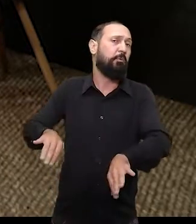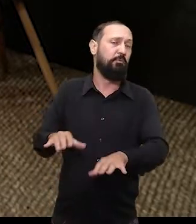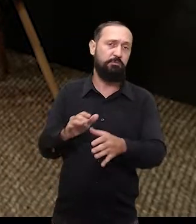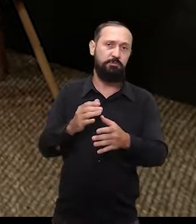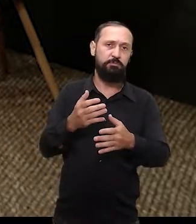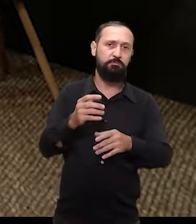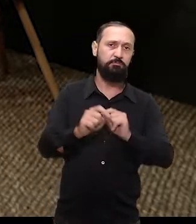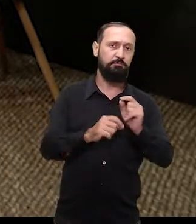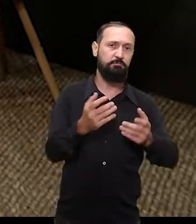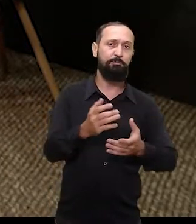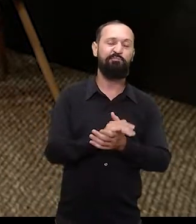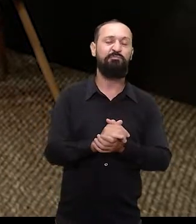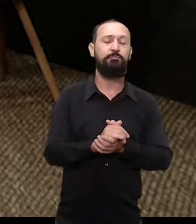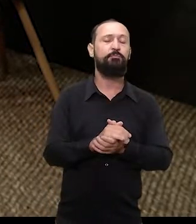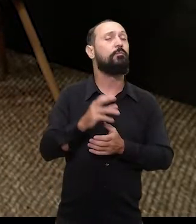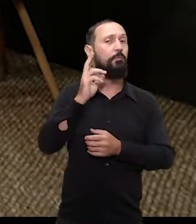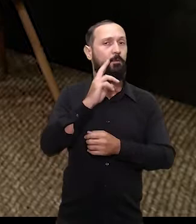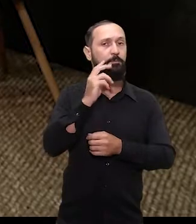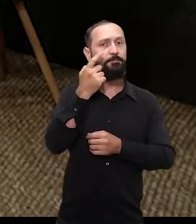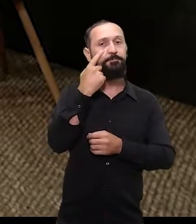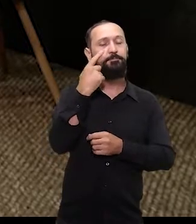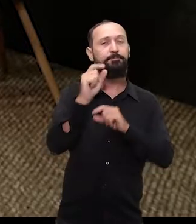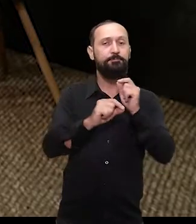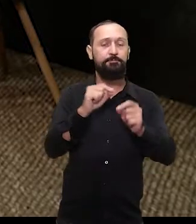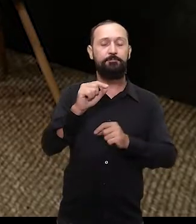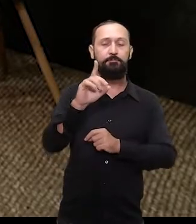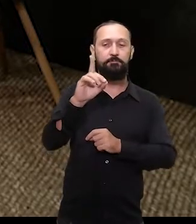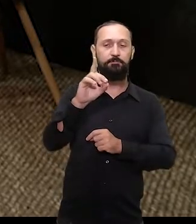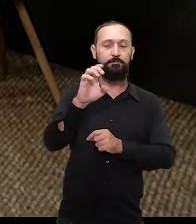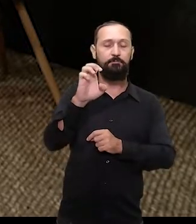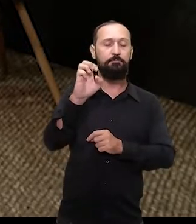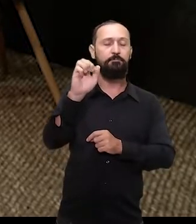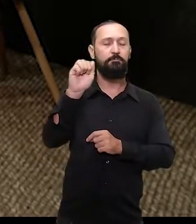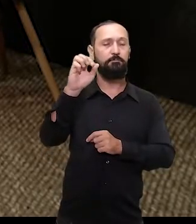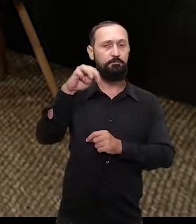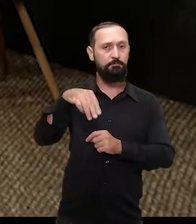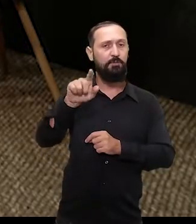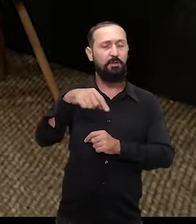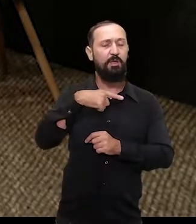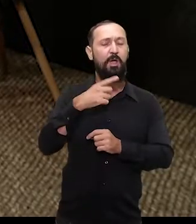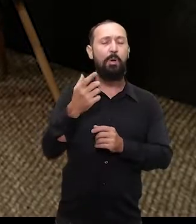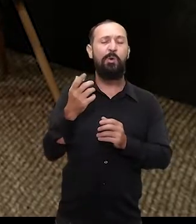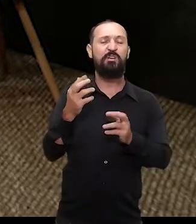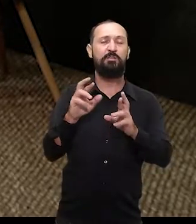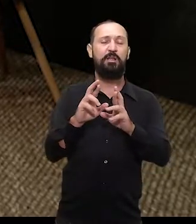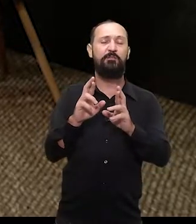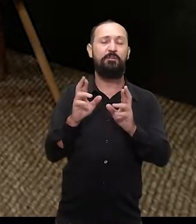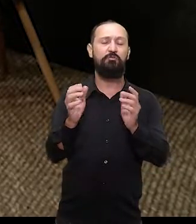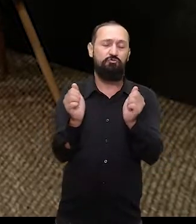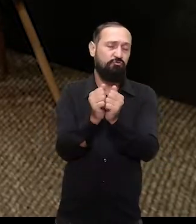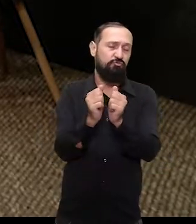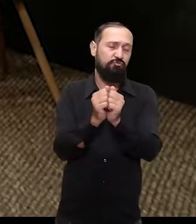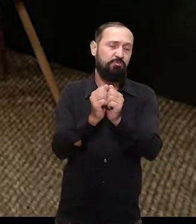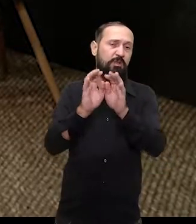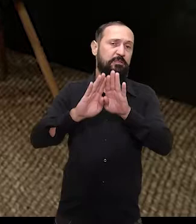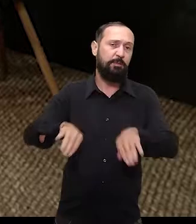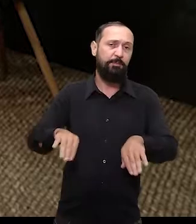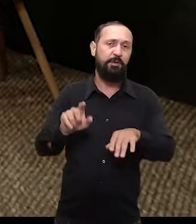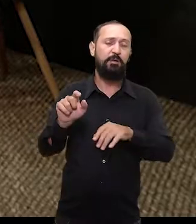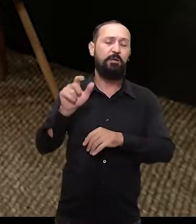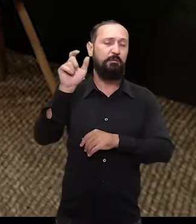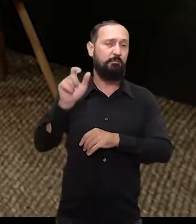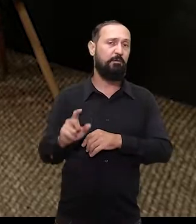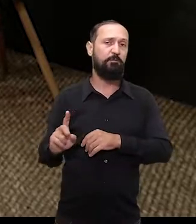porém a maioria das vezes no que tange o que eu percebo é o término relacionamento que o